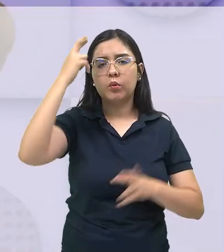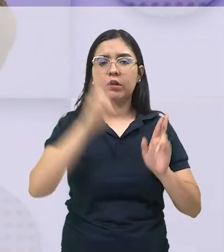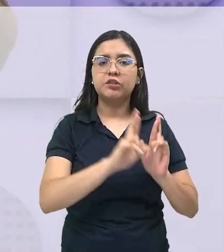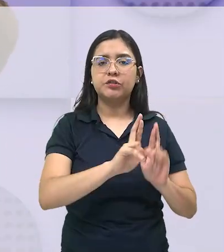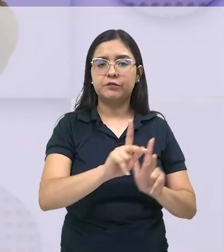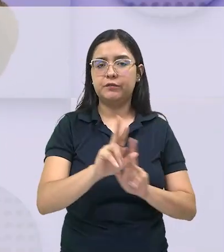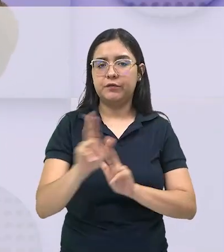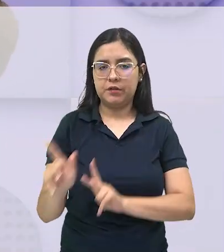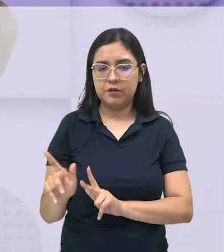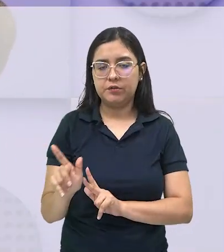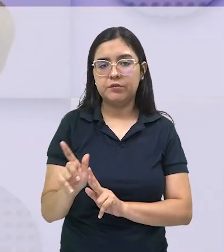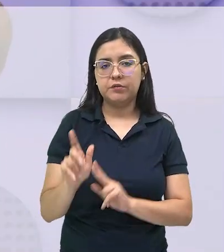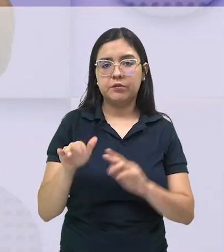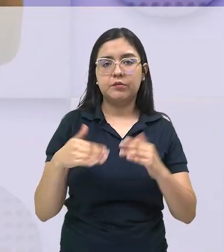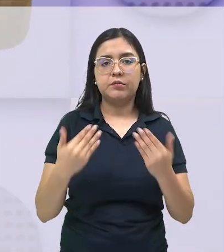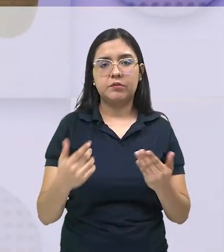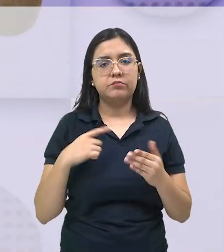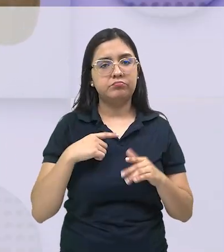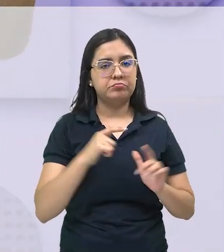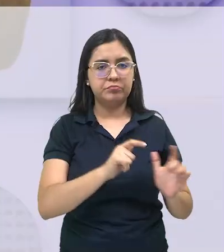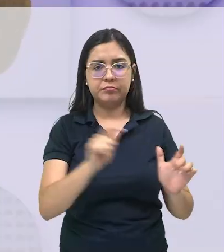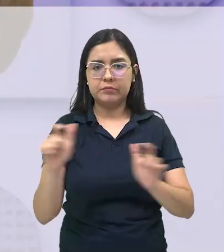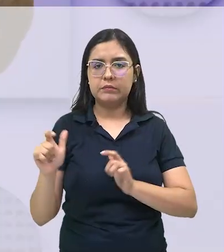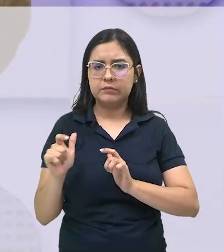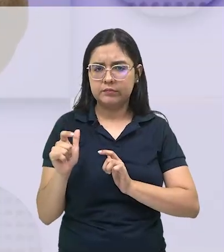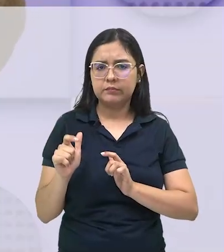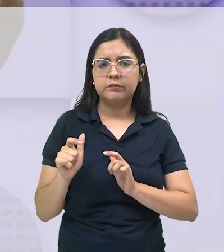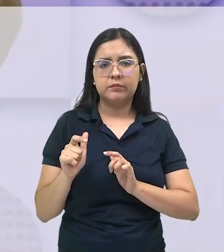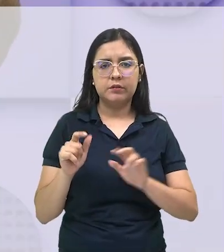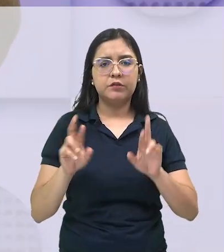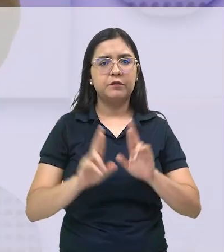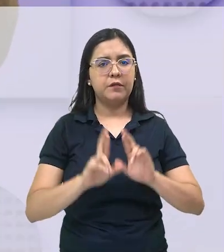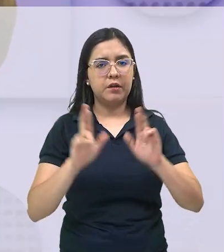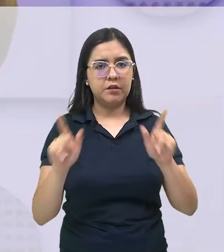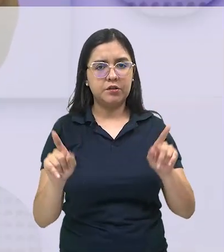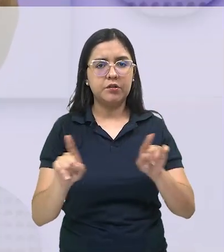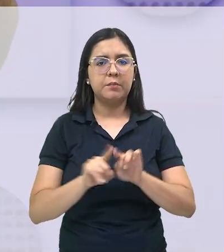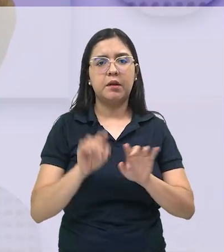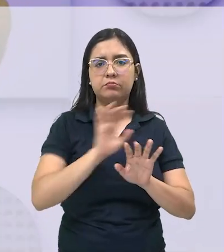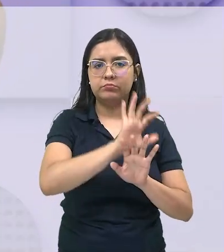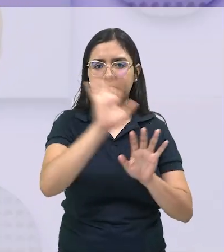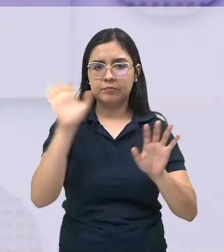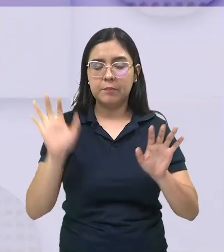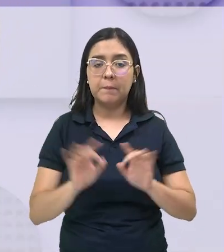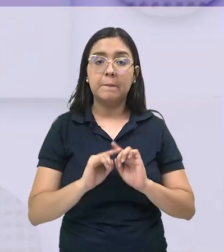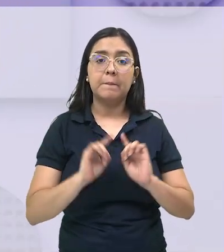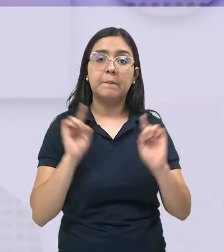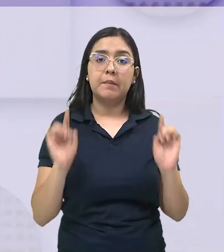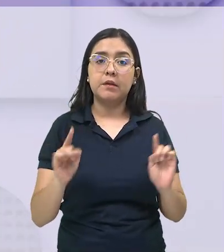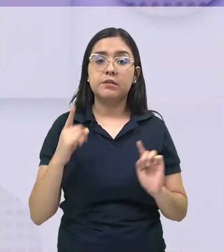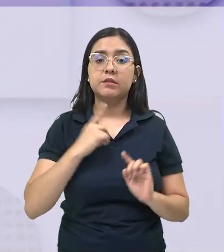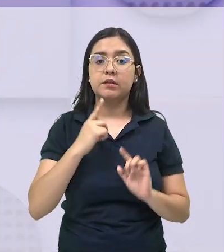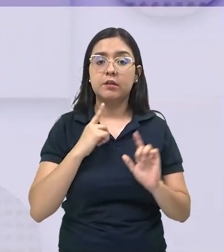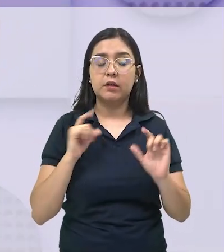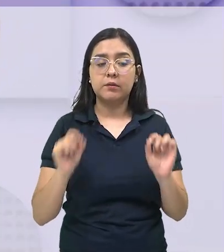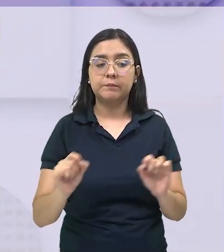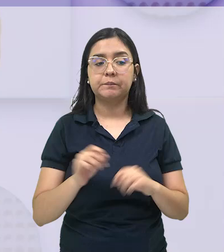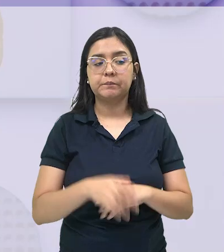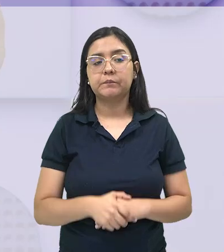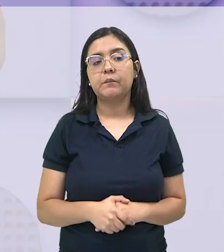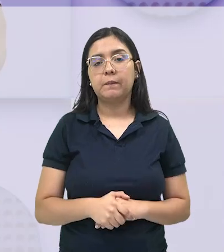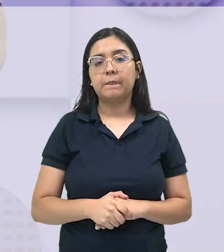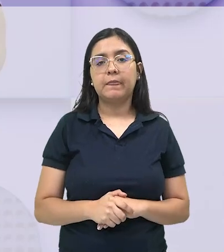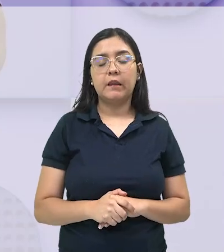diferentes, são culturas que estão em regiões bem distantes uma da outra, aparentemente, mas que adotam